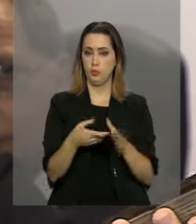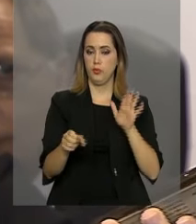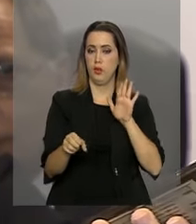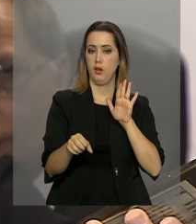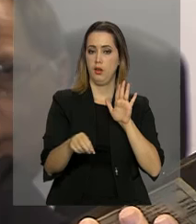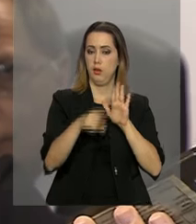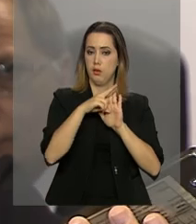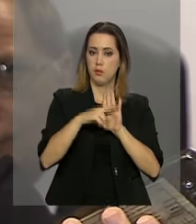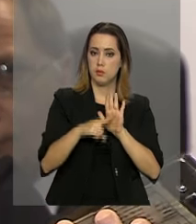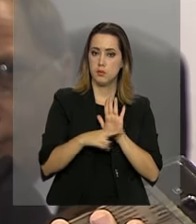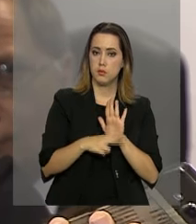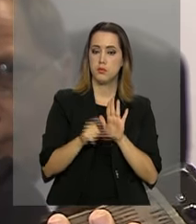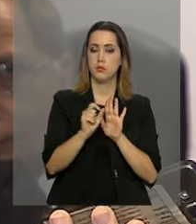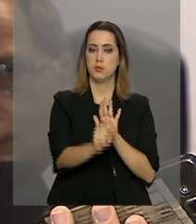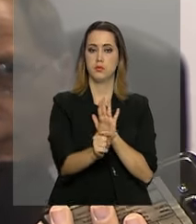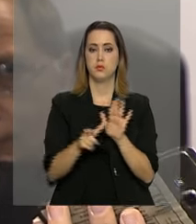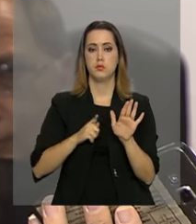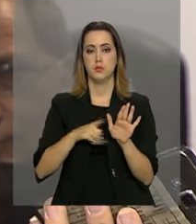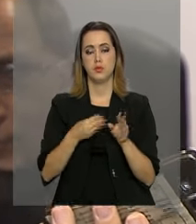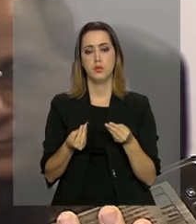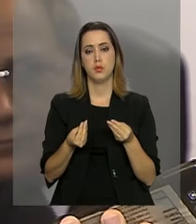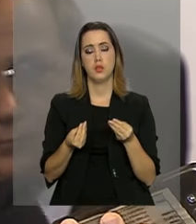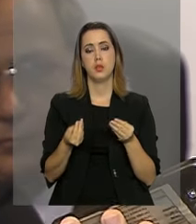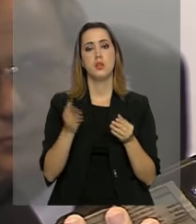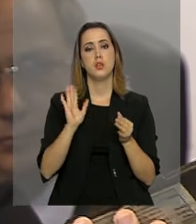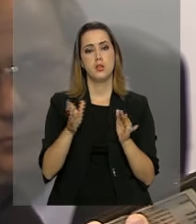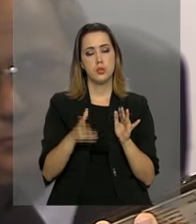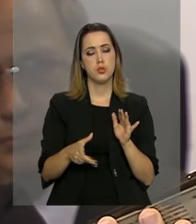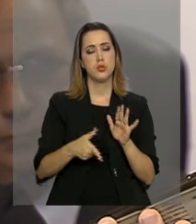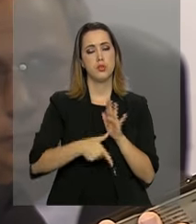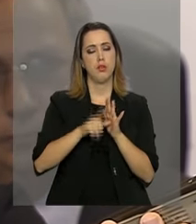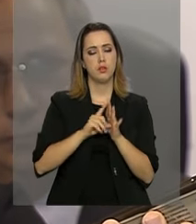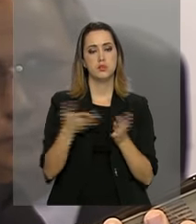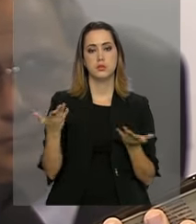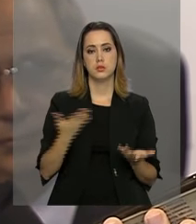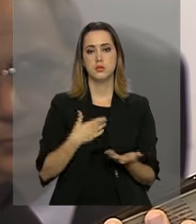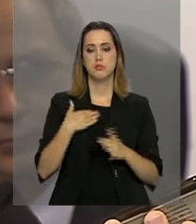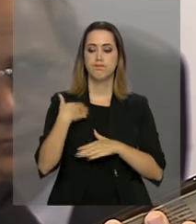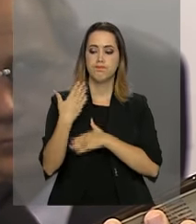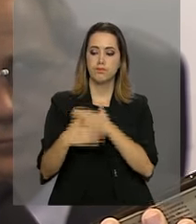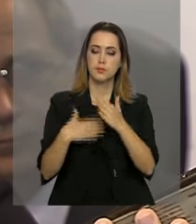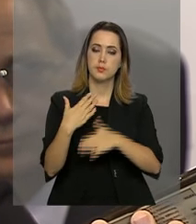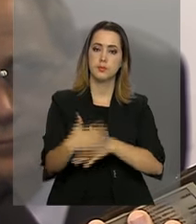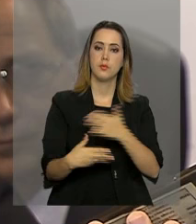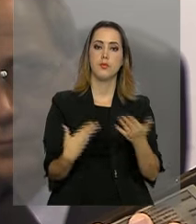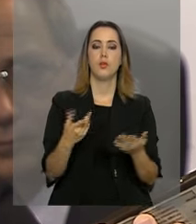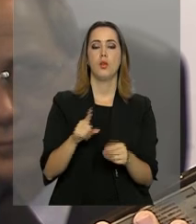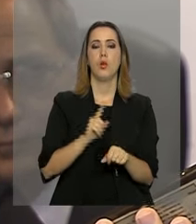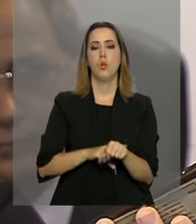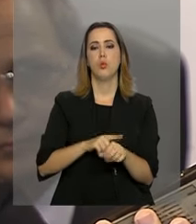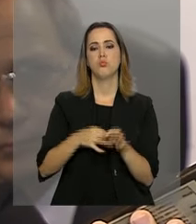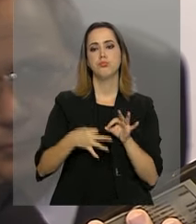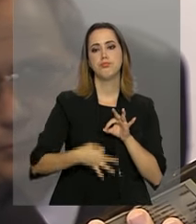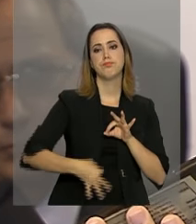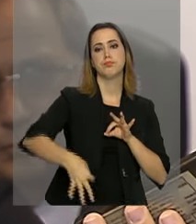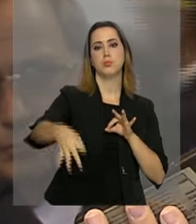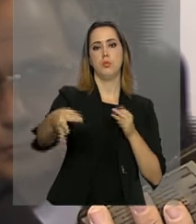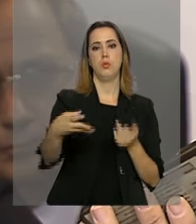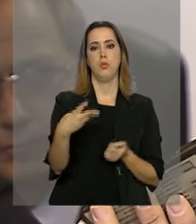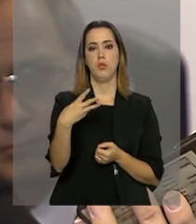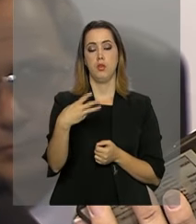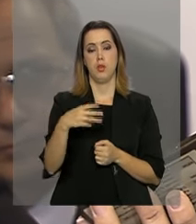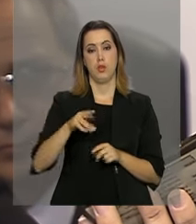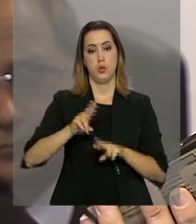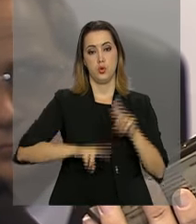eh as regras que tem foram estabelecidas elas são prorrogadas com prazo de julho do